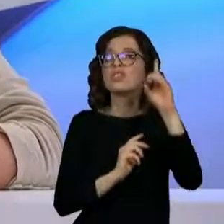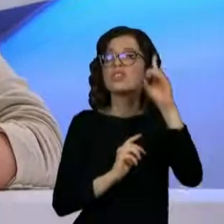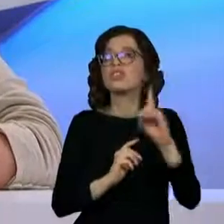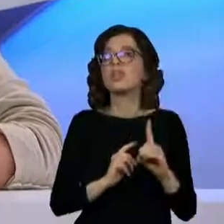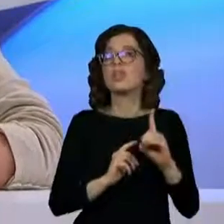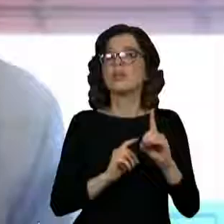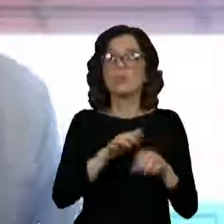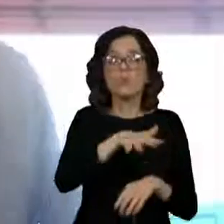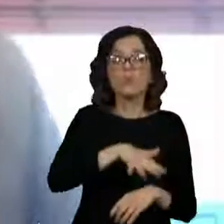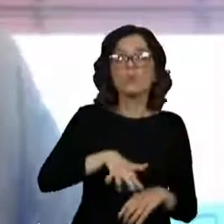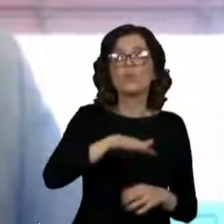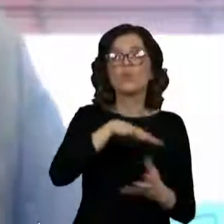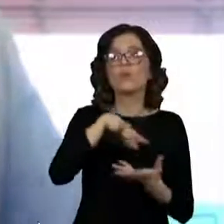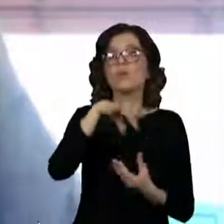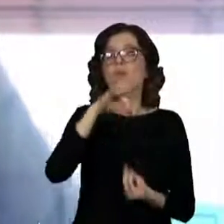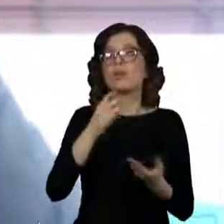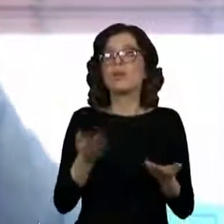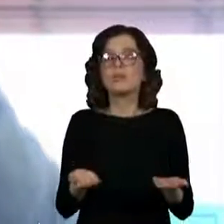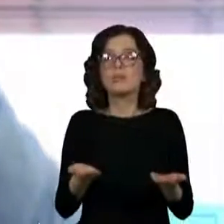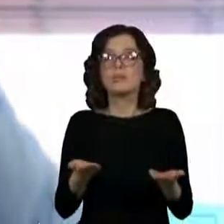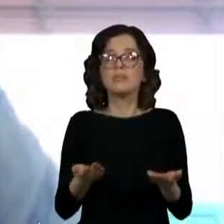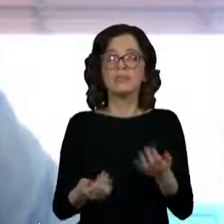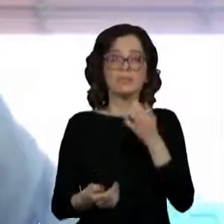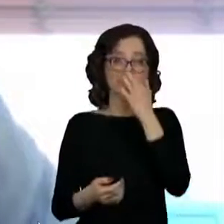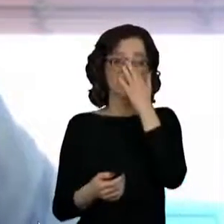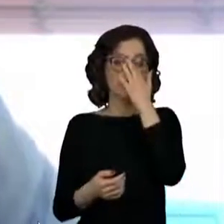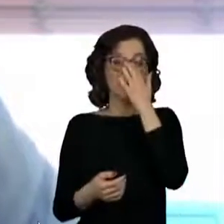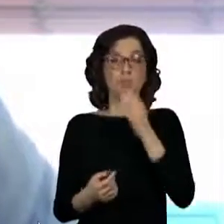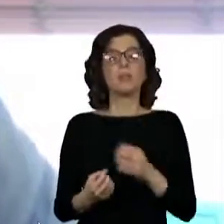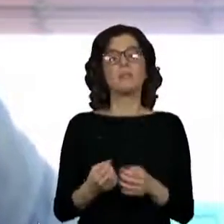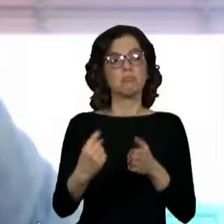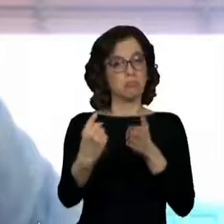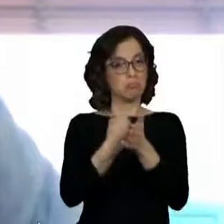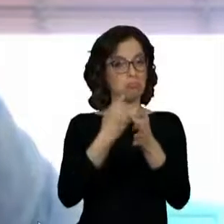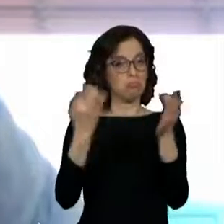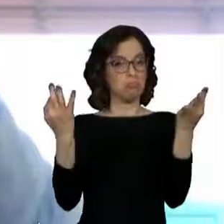esses ataques? That's a great question.